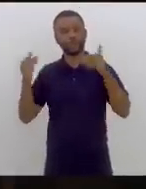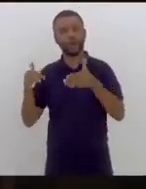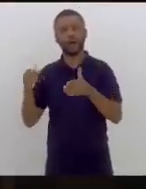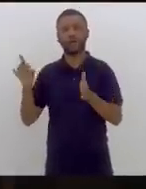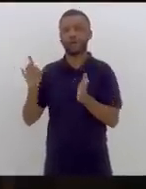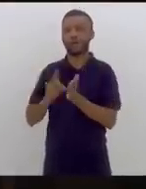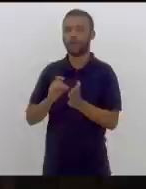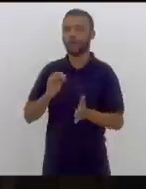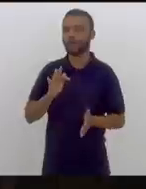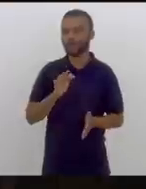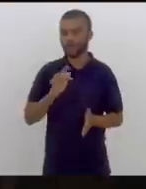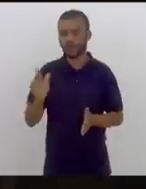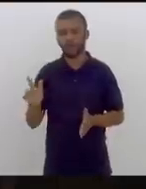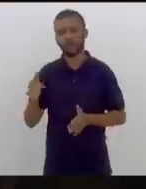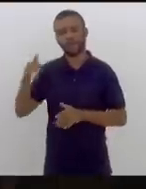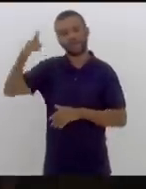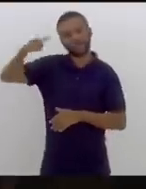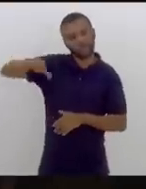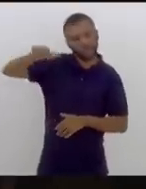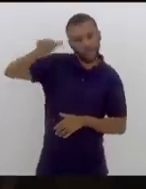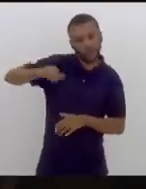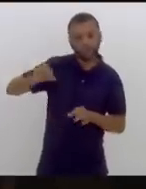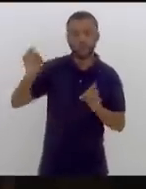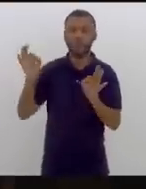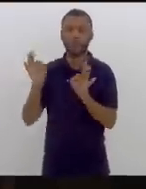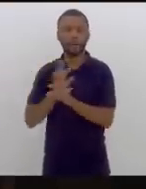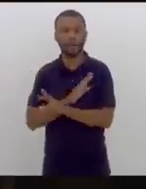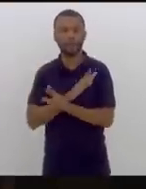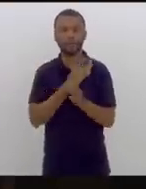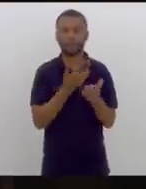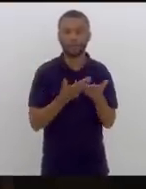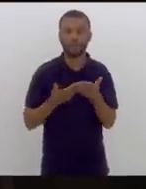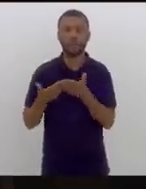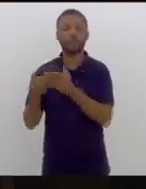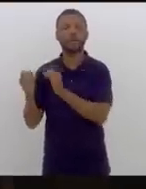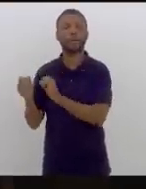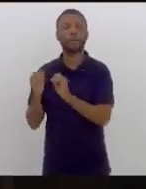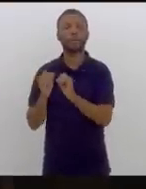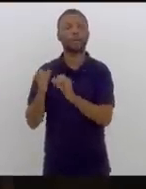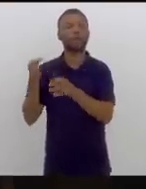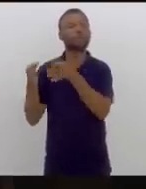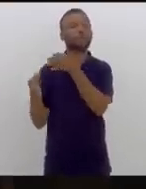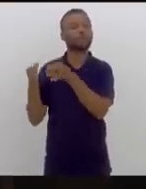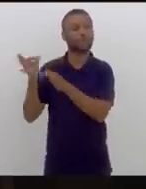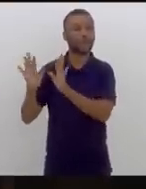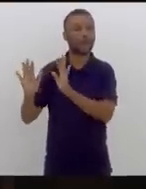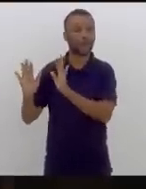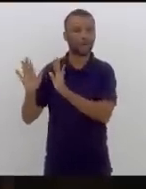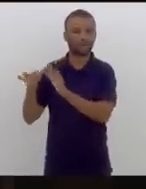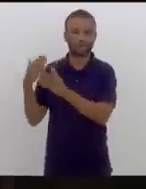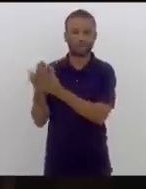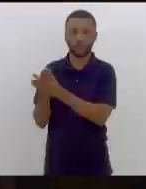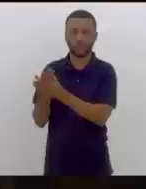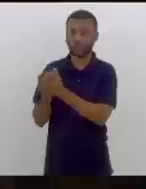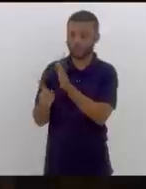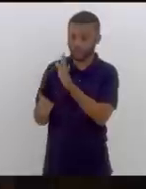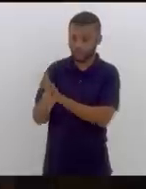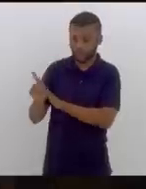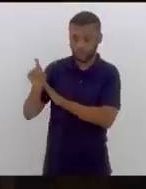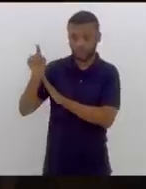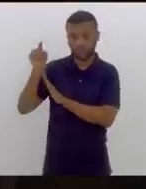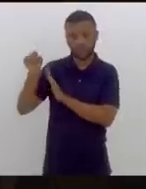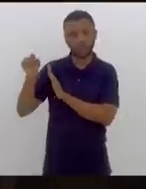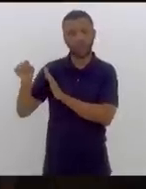oficial foi submetido foi concluído e encaminhado para o judiciário Então esse questionamento recomendo que seja feito ao